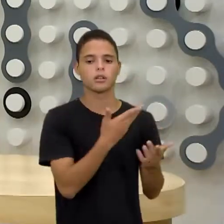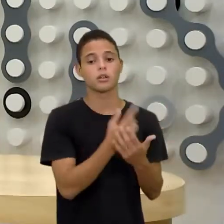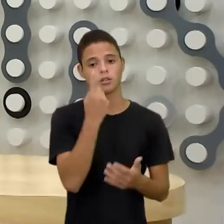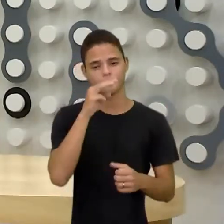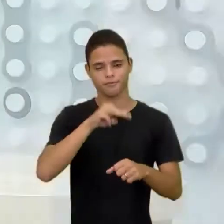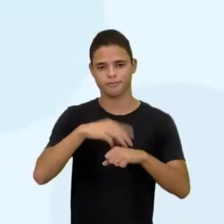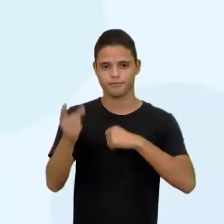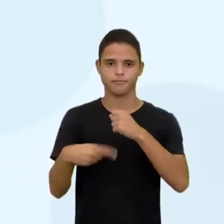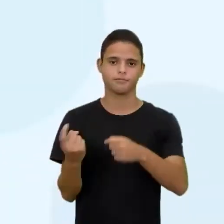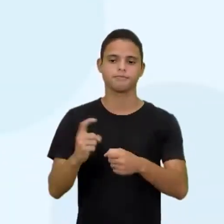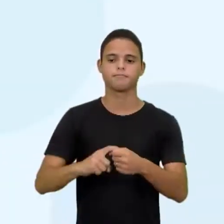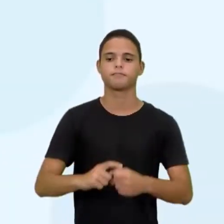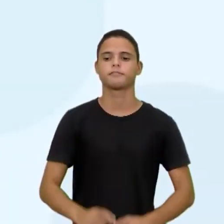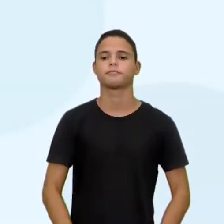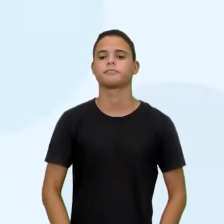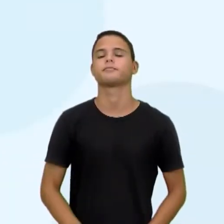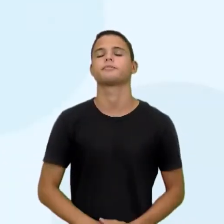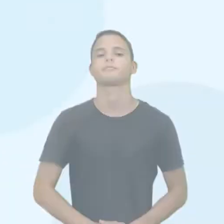minuto, já voltamos.